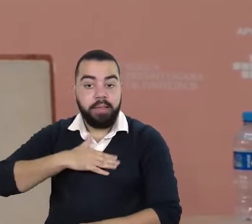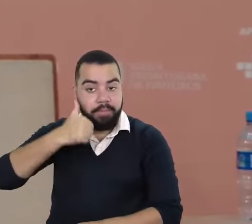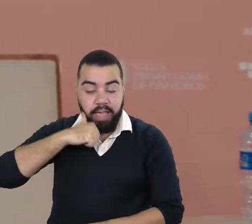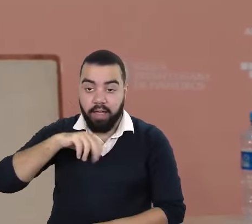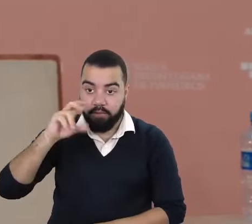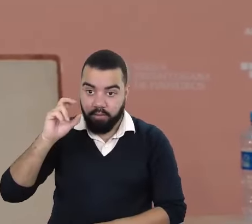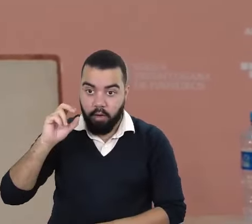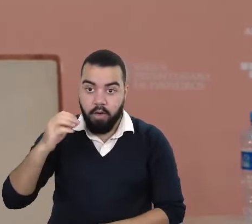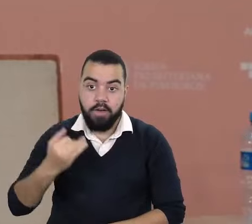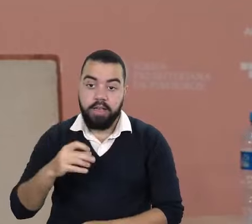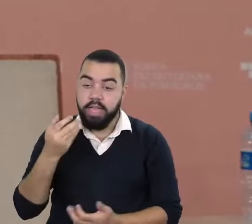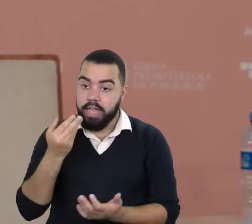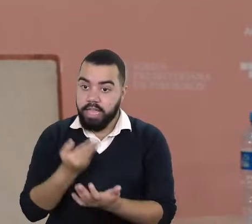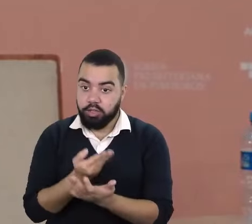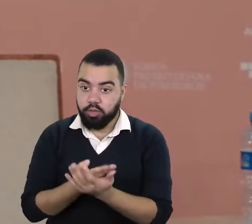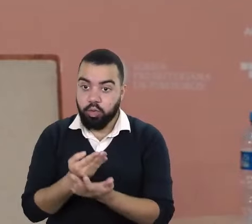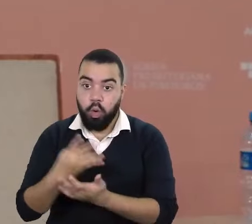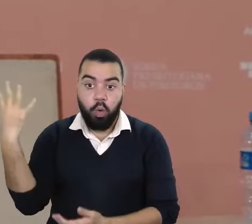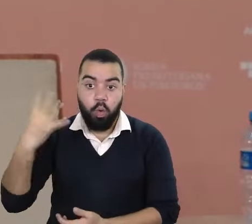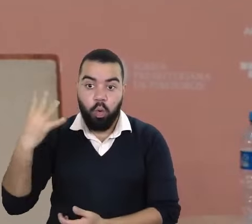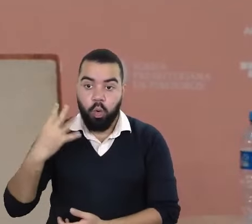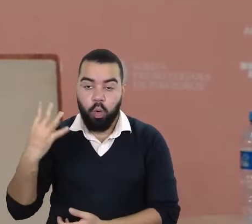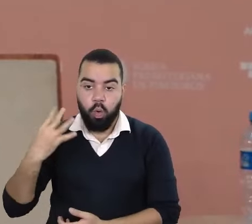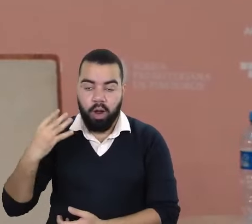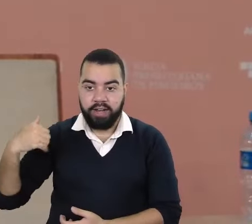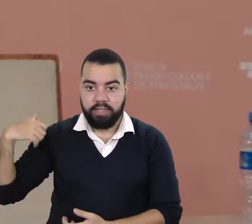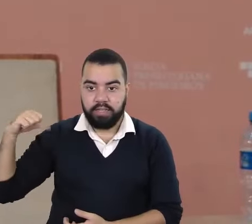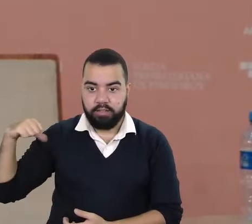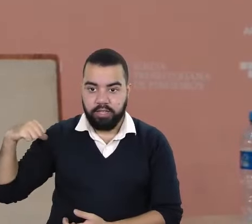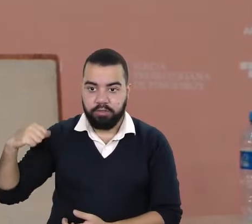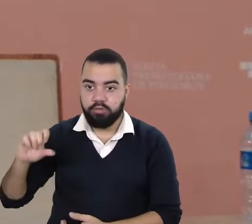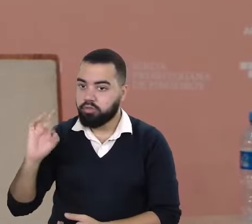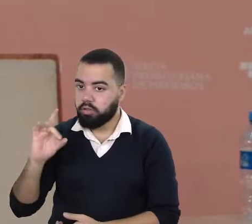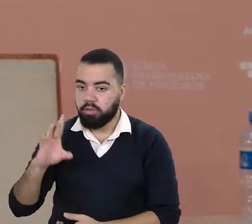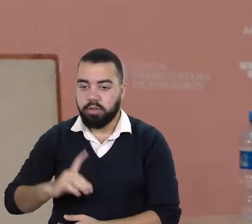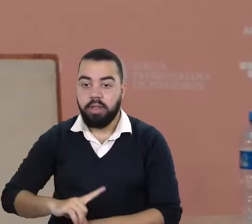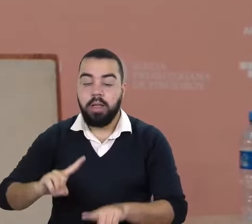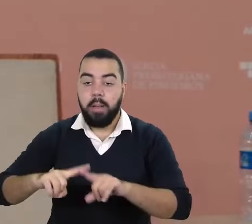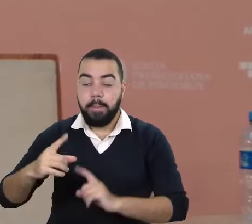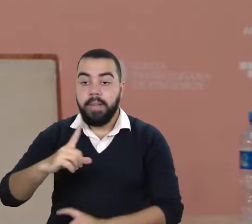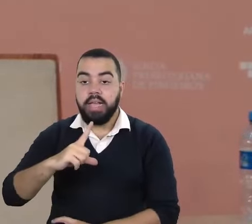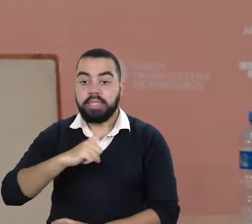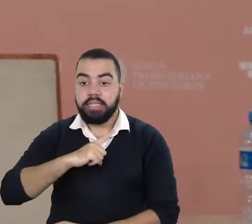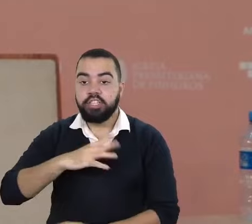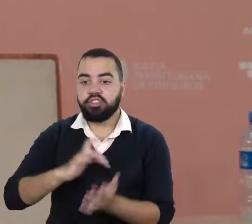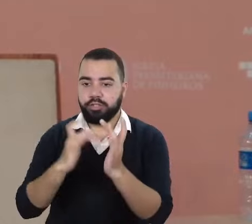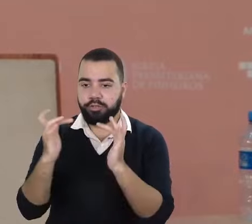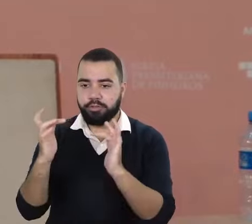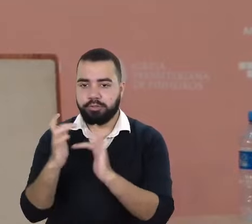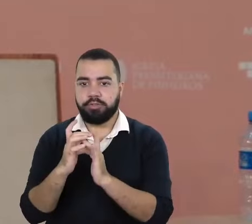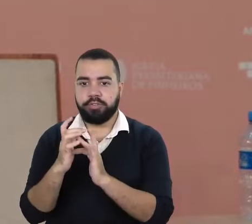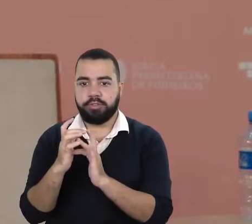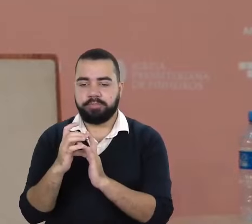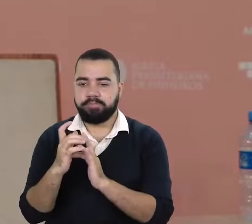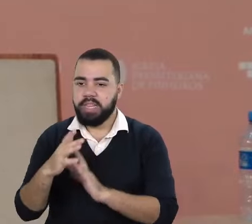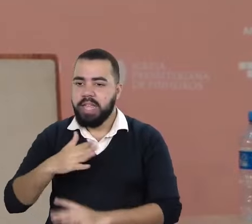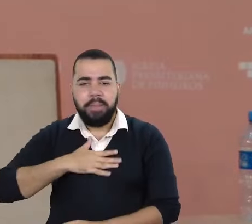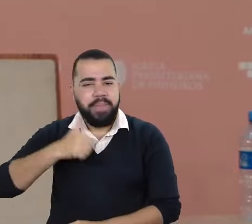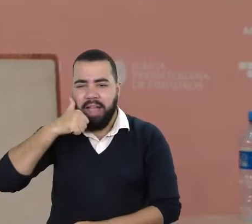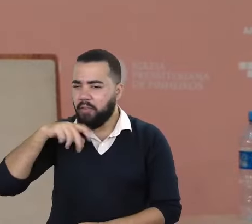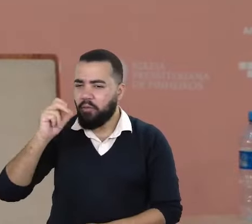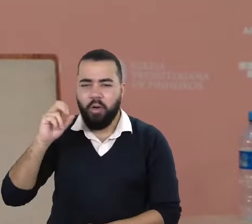série. Mas ela tinha o quê? Amor no coração. Ela tinha Jesus. A minha avó é a pessoa mais parecida com Jesus